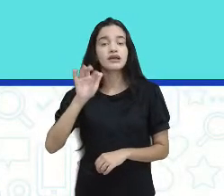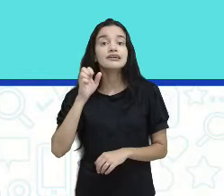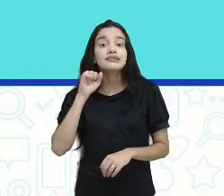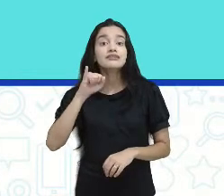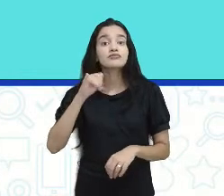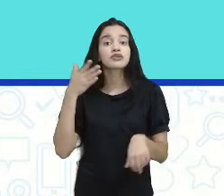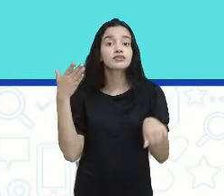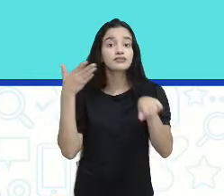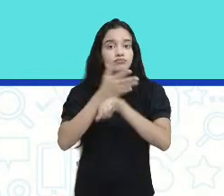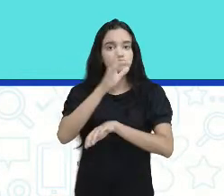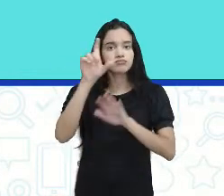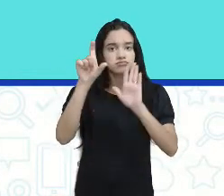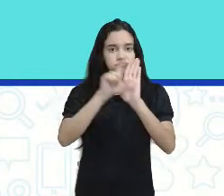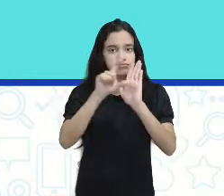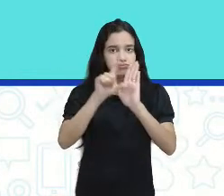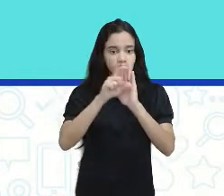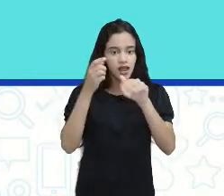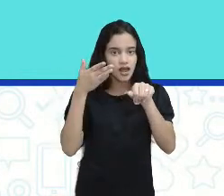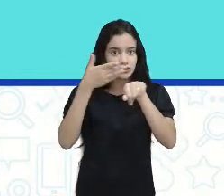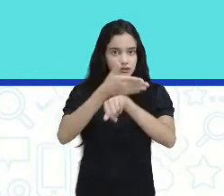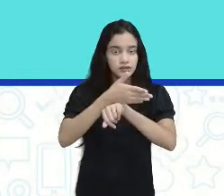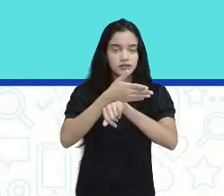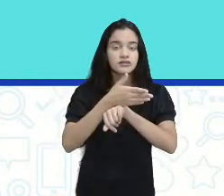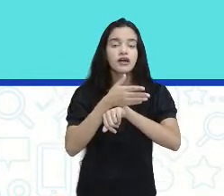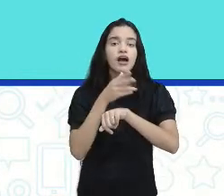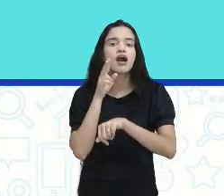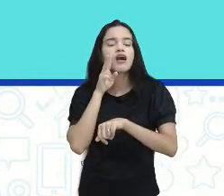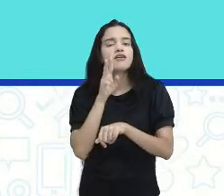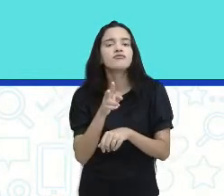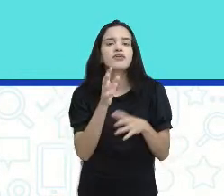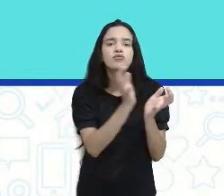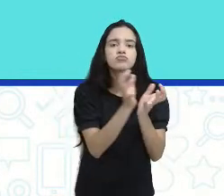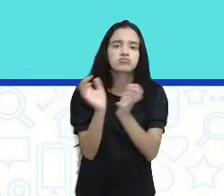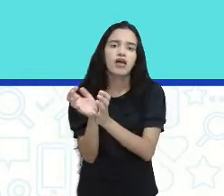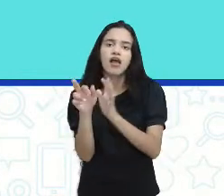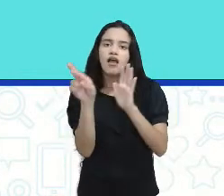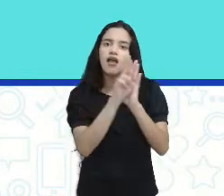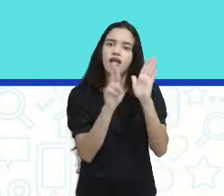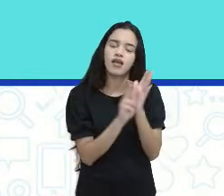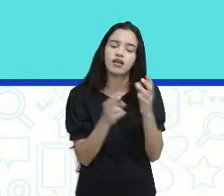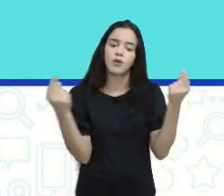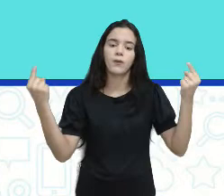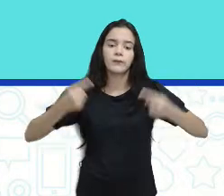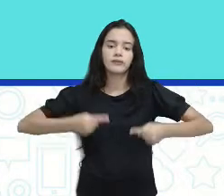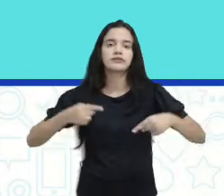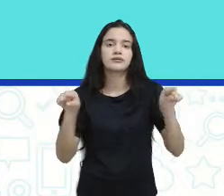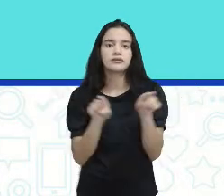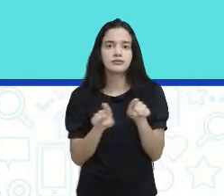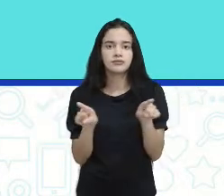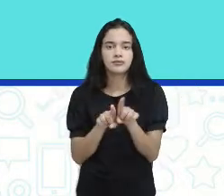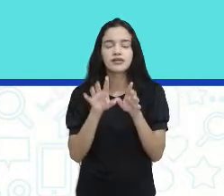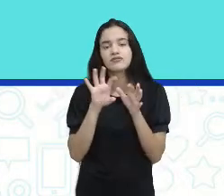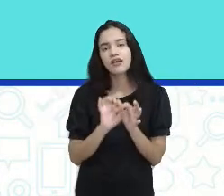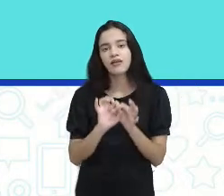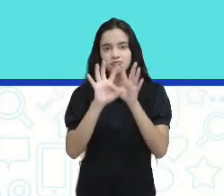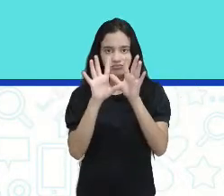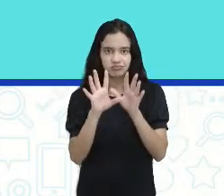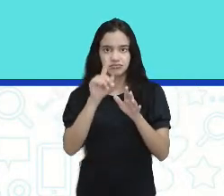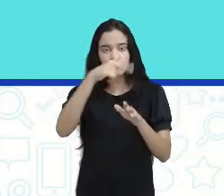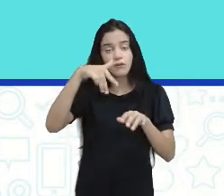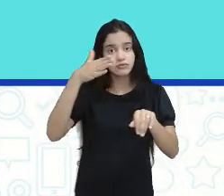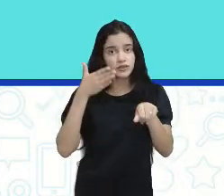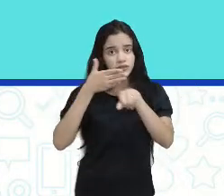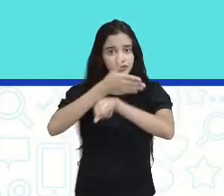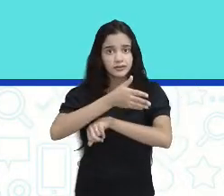vocês quiserem ver, né, mais sobre as equipes, sobre as regras, competições, fica aí à vontade para